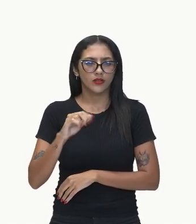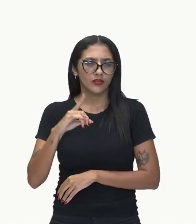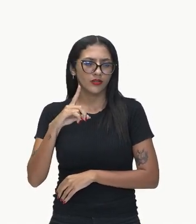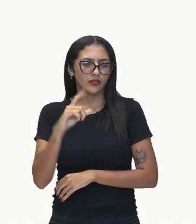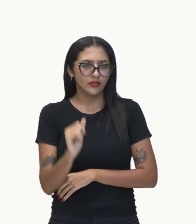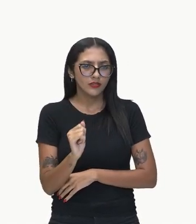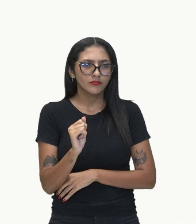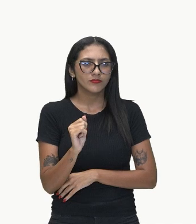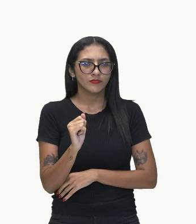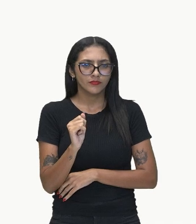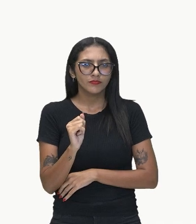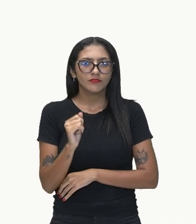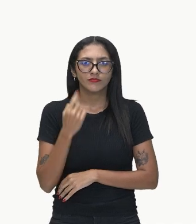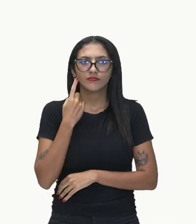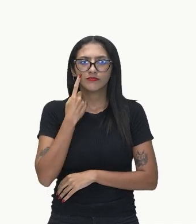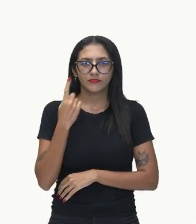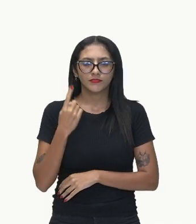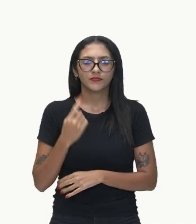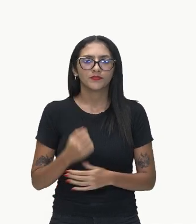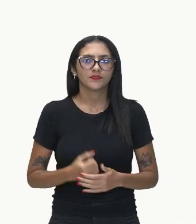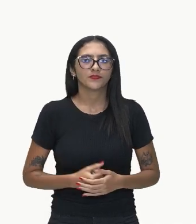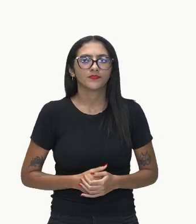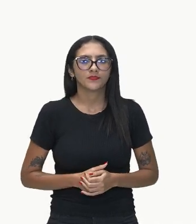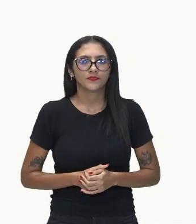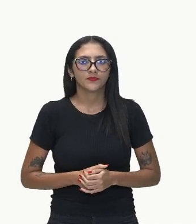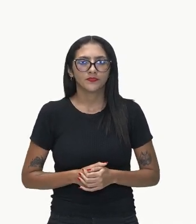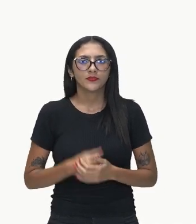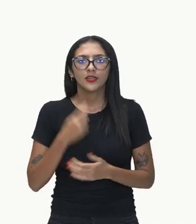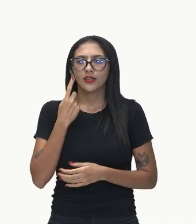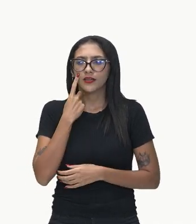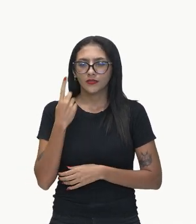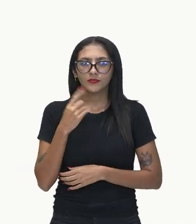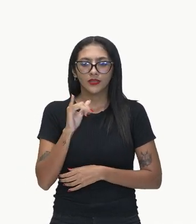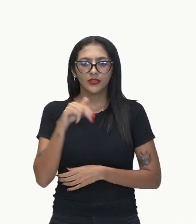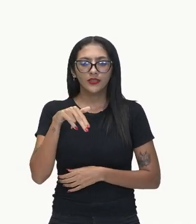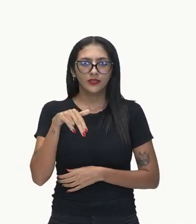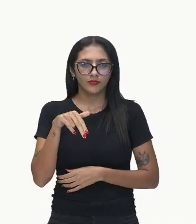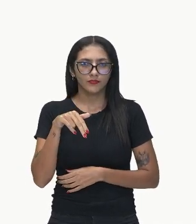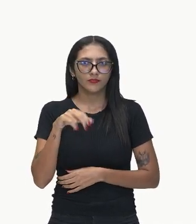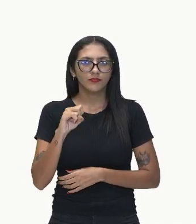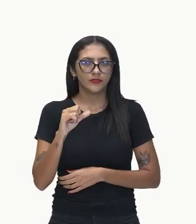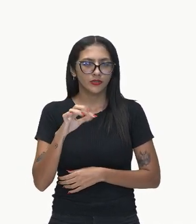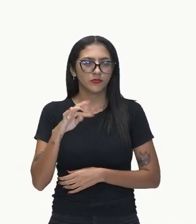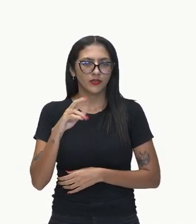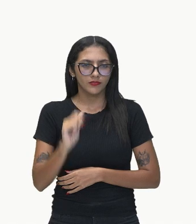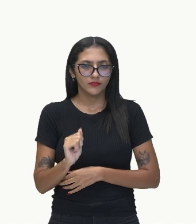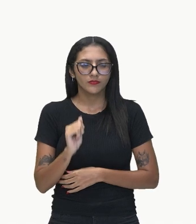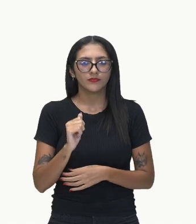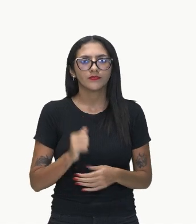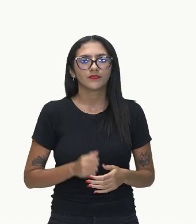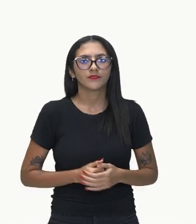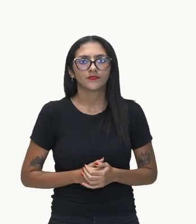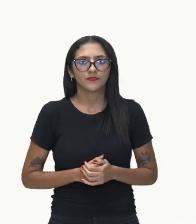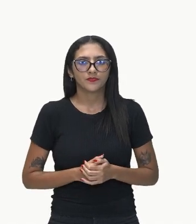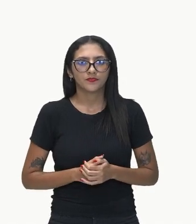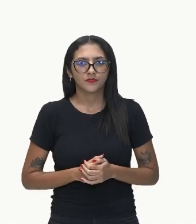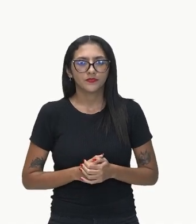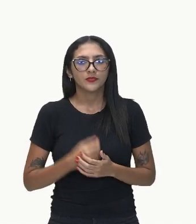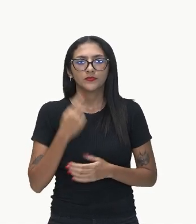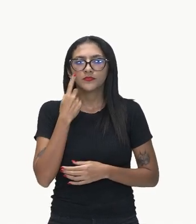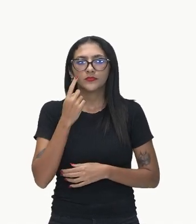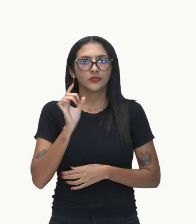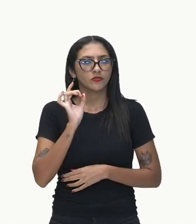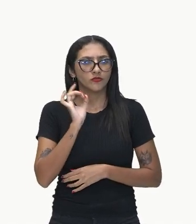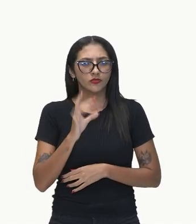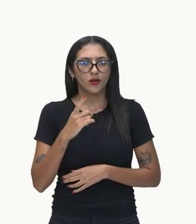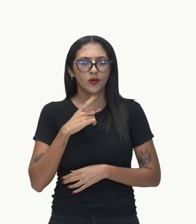cíclica, alicíclica e insaturada. Essa daqui é insaturada. Quando a cadeia se fecha